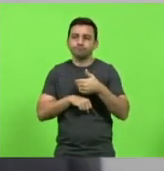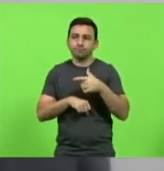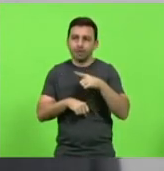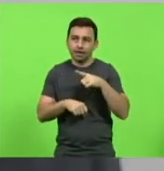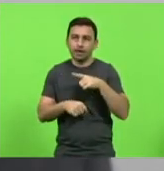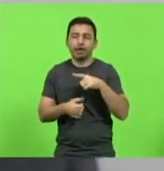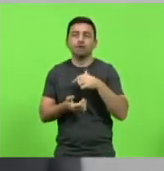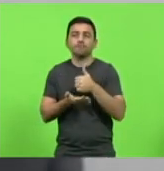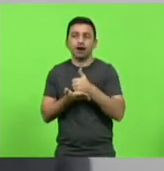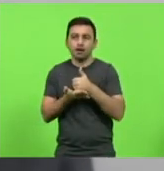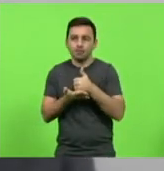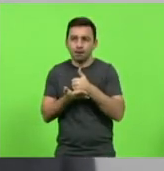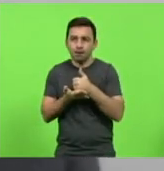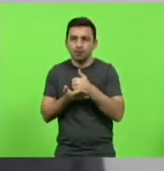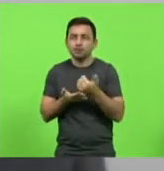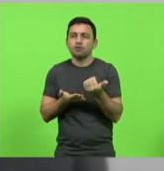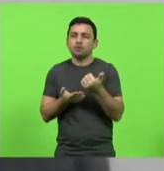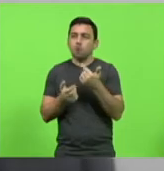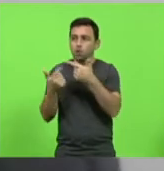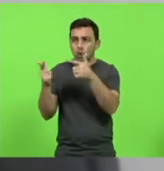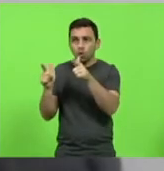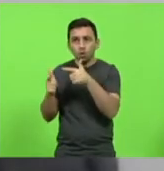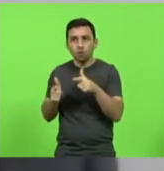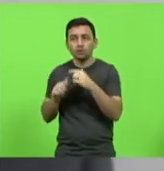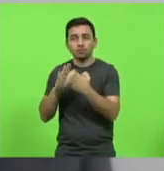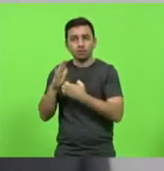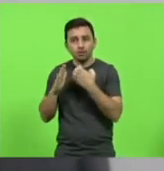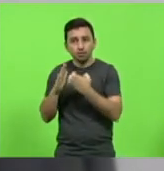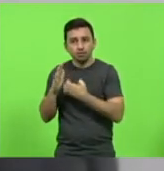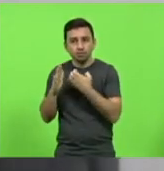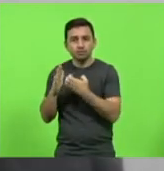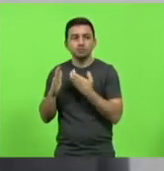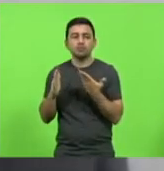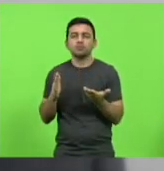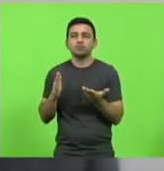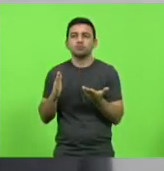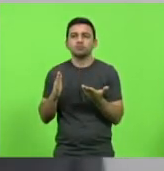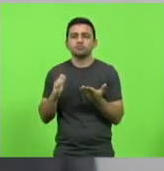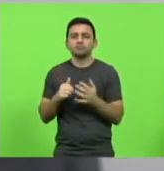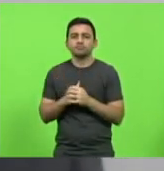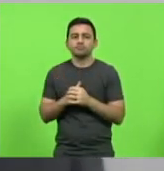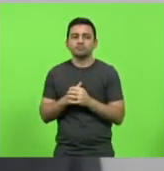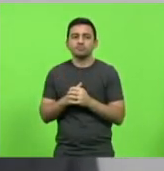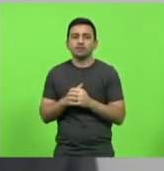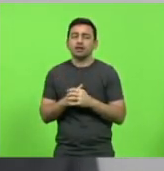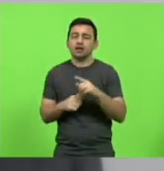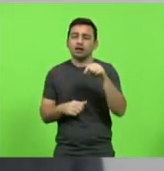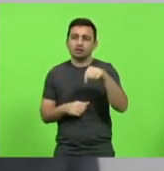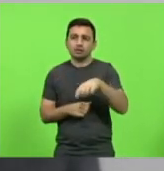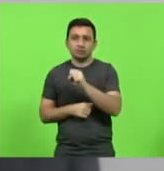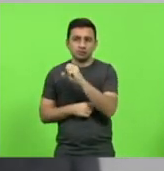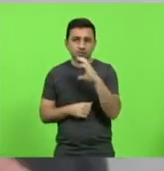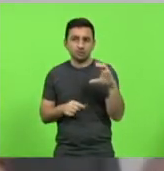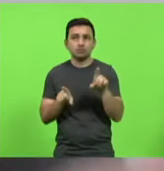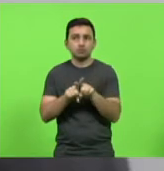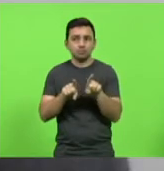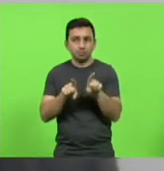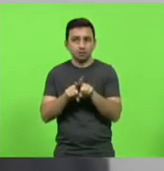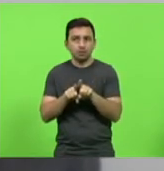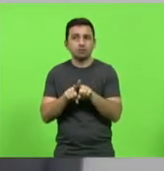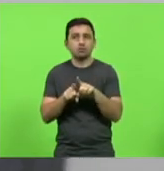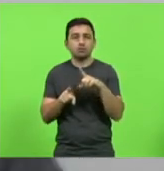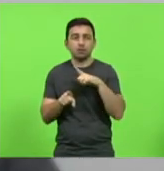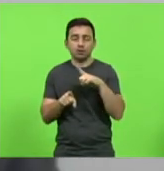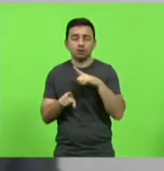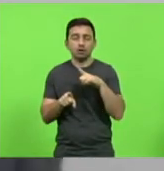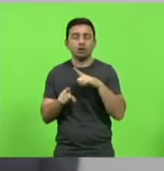podem fornecer vacinas e, nesse sentido, Santa Catarina também, nós temos tensionado, temos